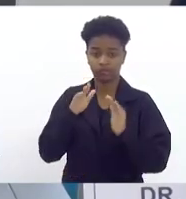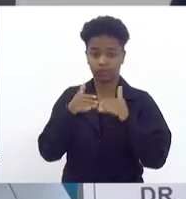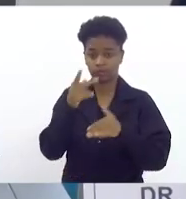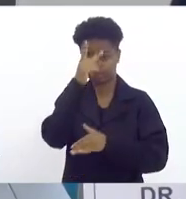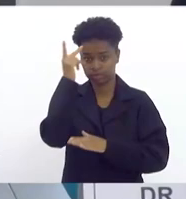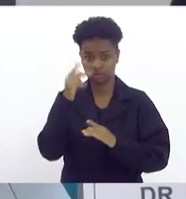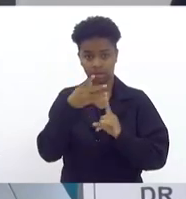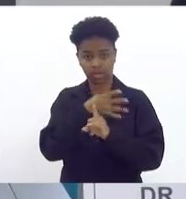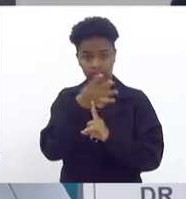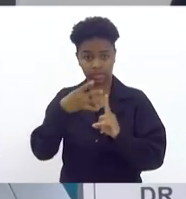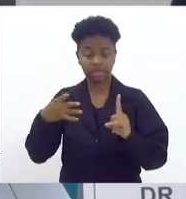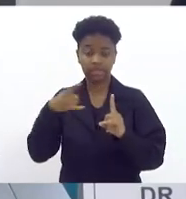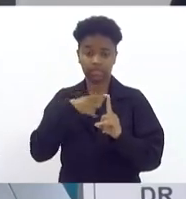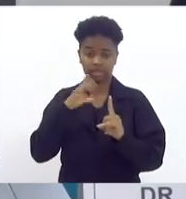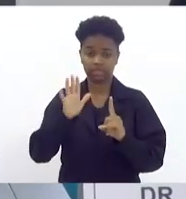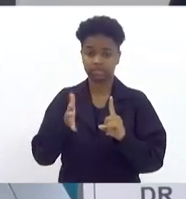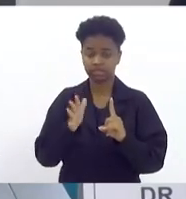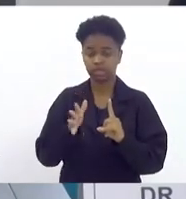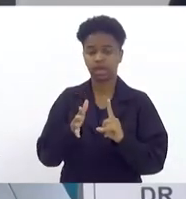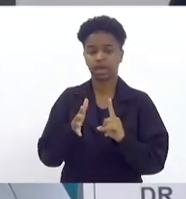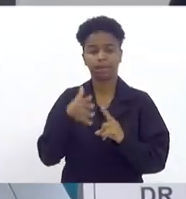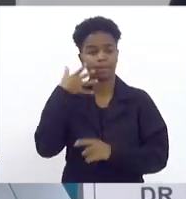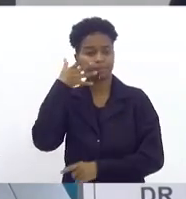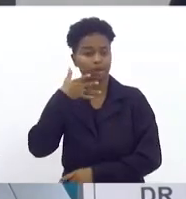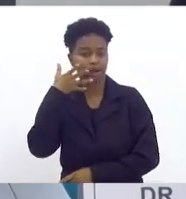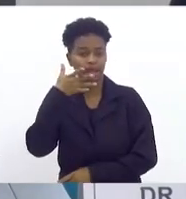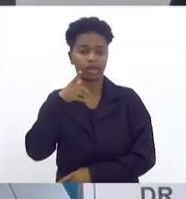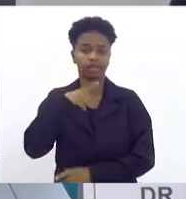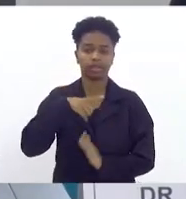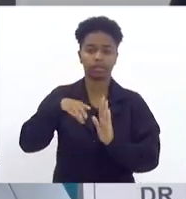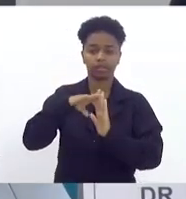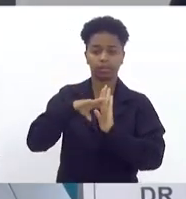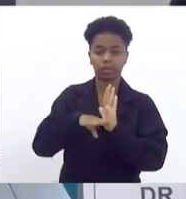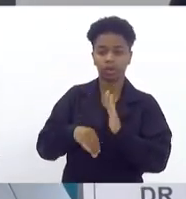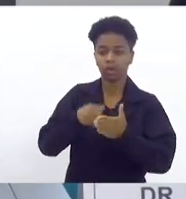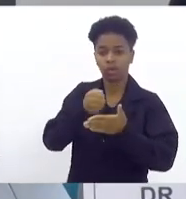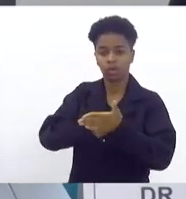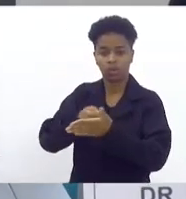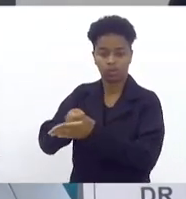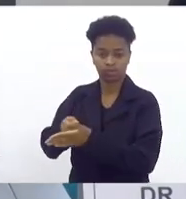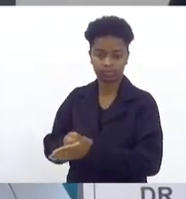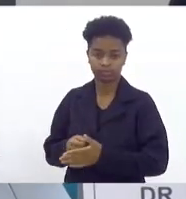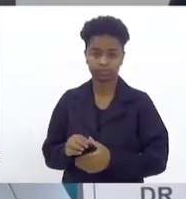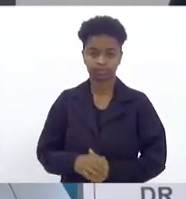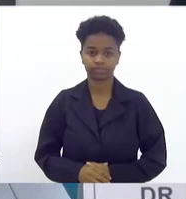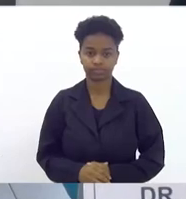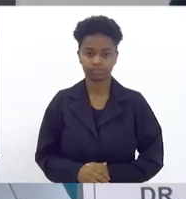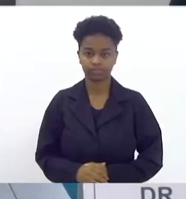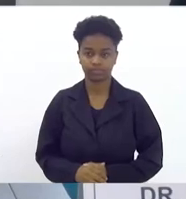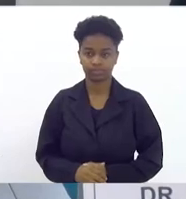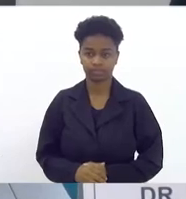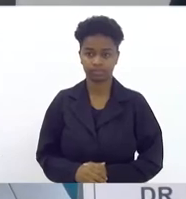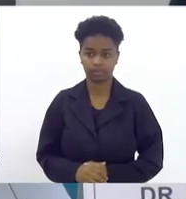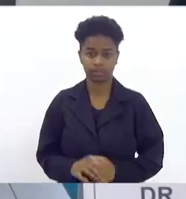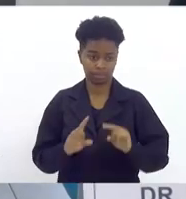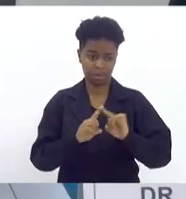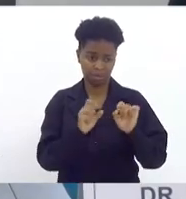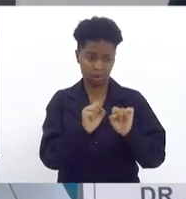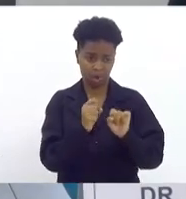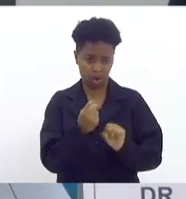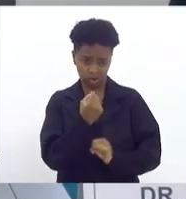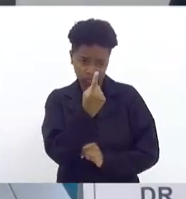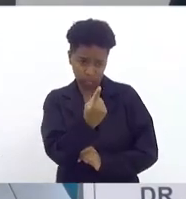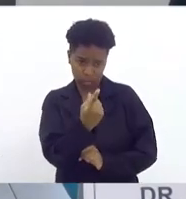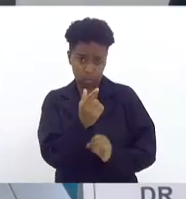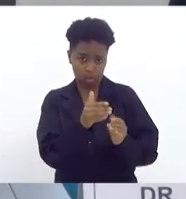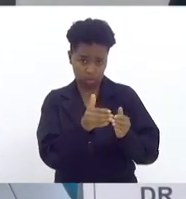LGBTQIA+, que pressupõe as palestras, todo um programa de luta, enfim. Mas Vossa Excelência me concede por uma única claro, sessão. É com Vossa Excelência. E eu